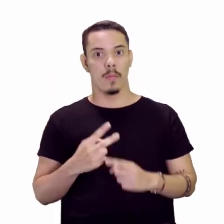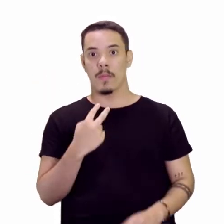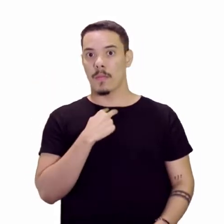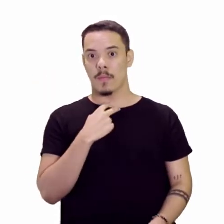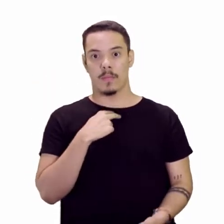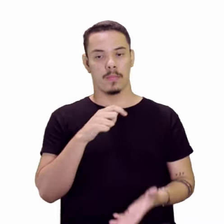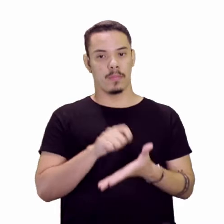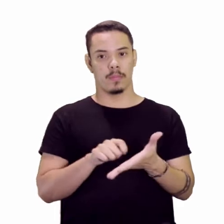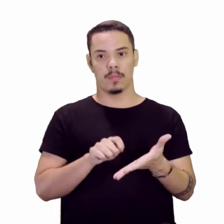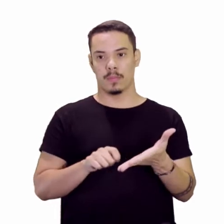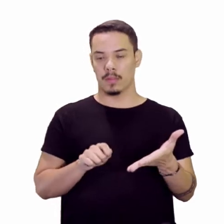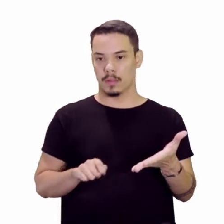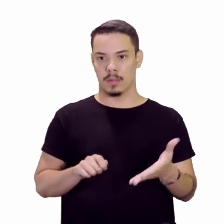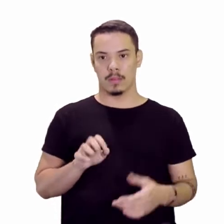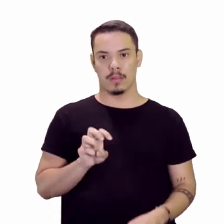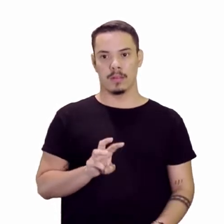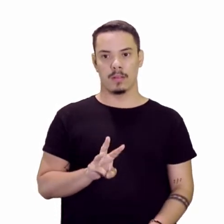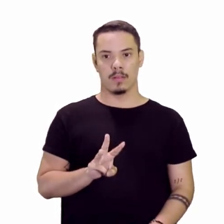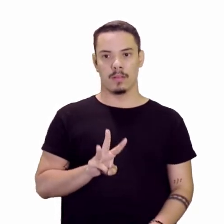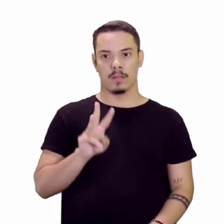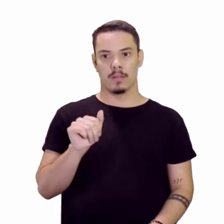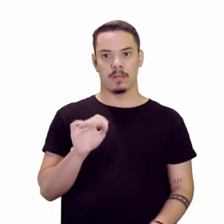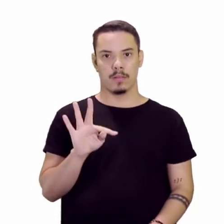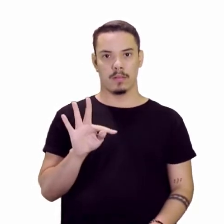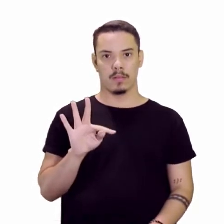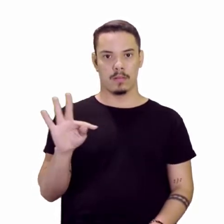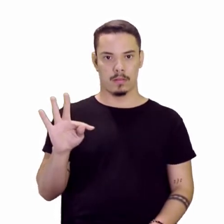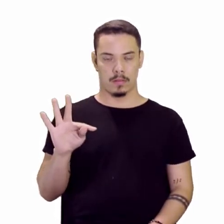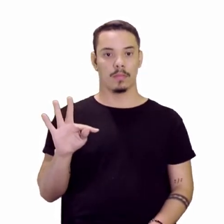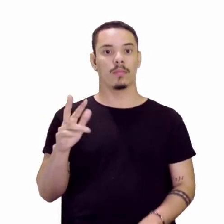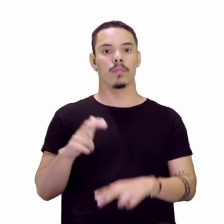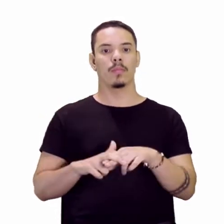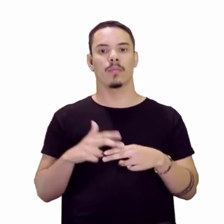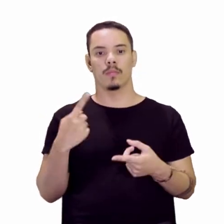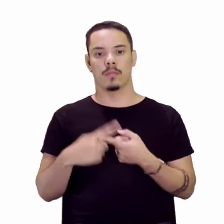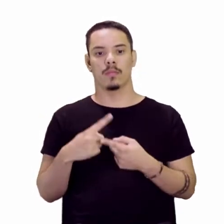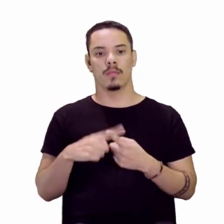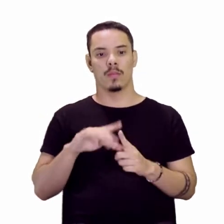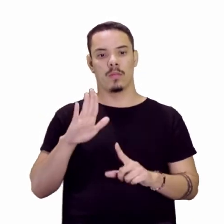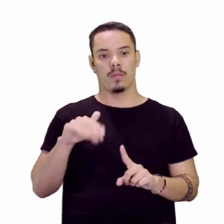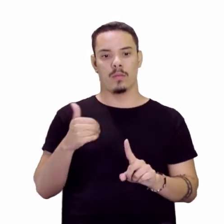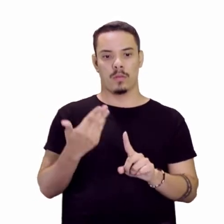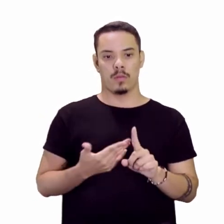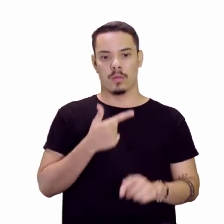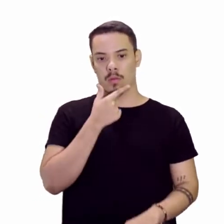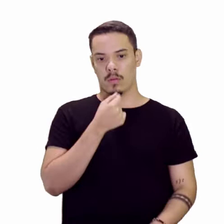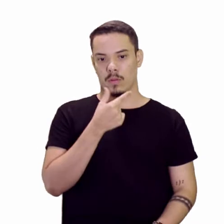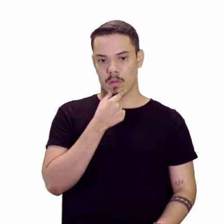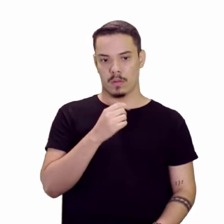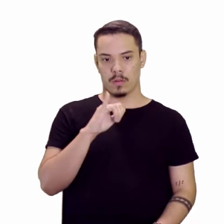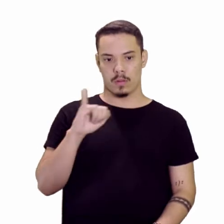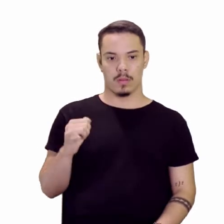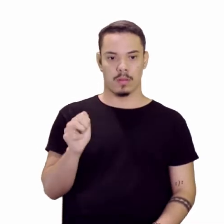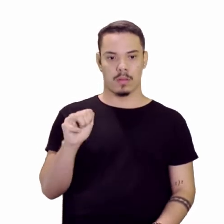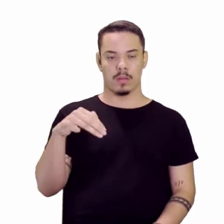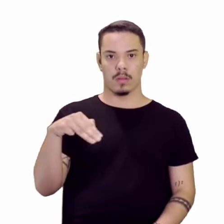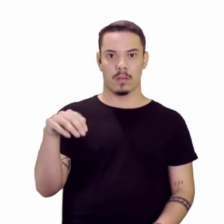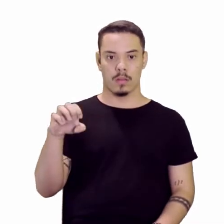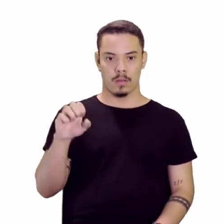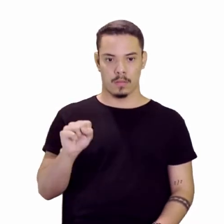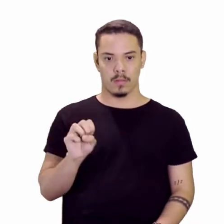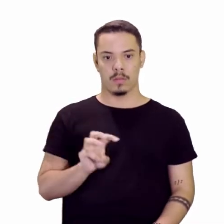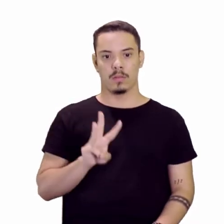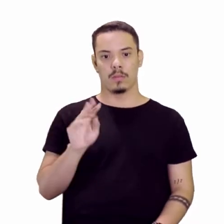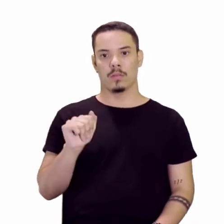watts, pessoal. Muito cuidado aí, né? E foi homenagem, né, ao matemático e engenheiro escocês James Watt. Isso. Ou Watts também. Ele